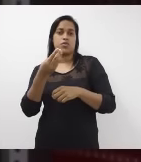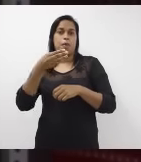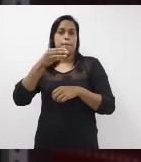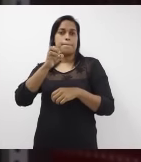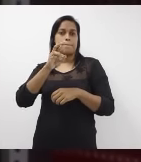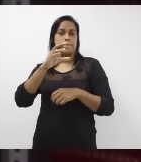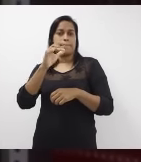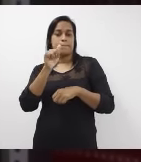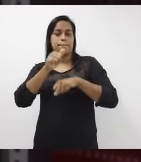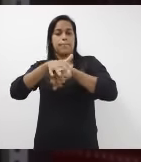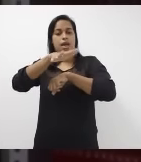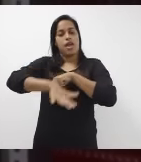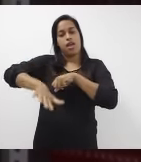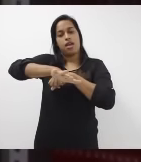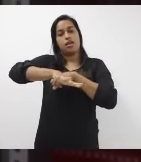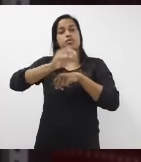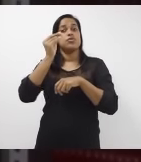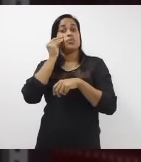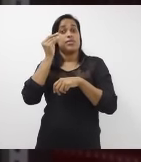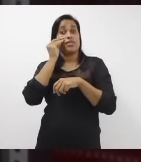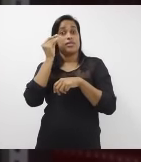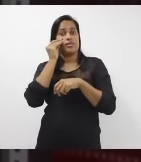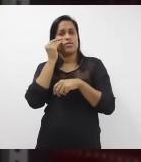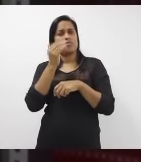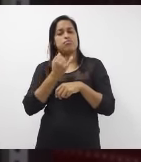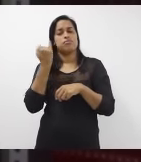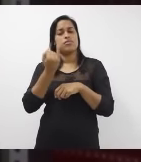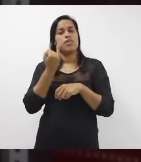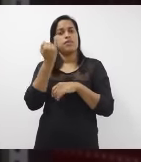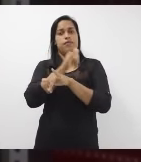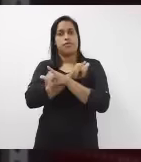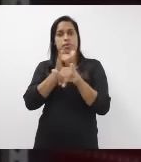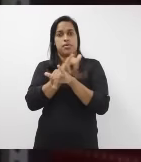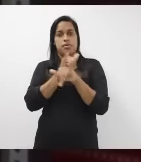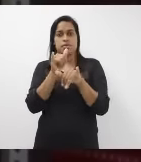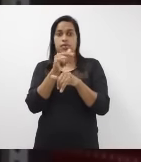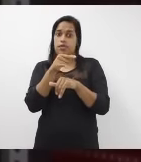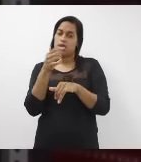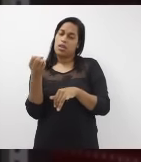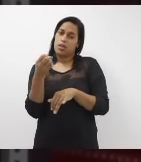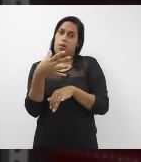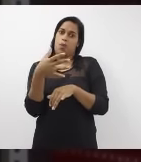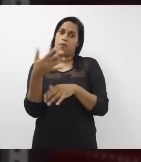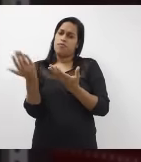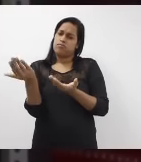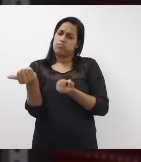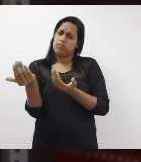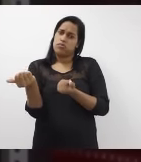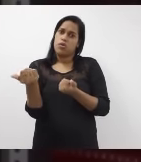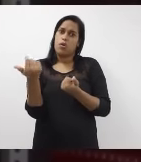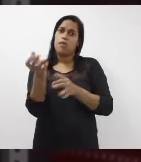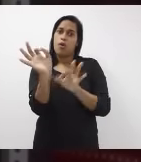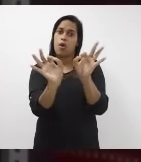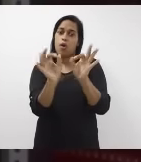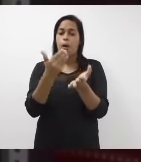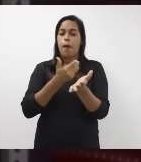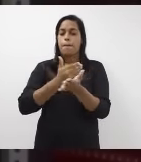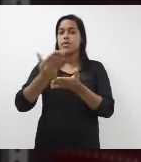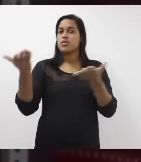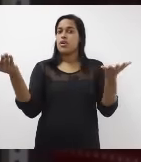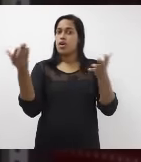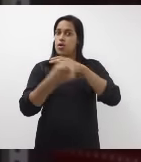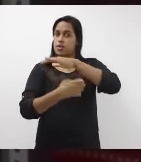com base em informações de especialistas. O que é isso? Geralmente você está novo no mercado, você começou agora uma organização e você ainda